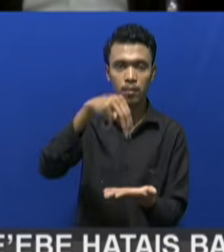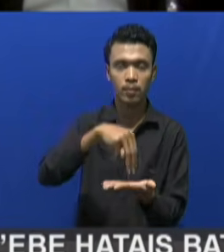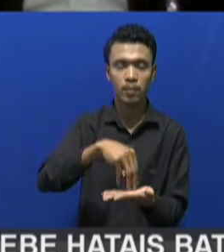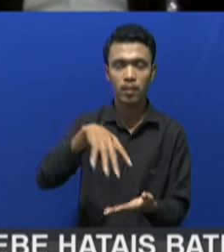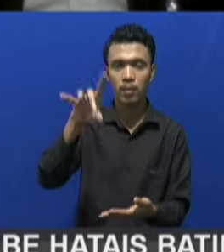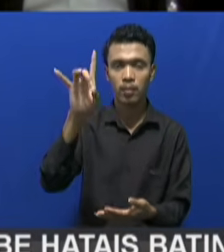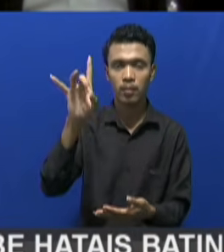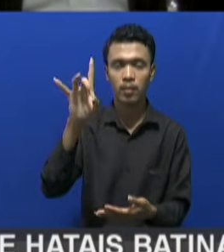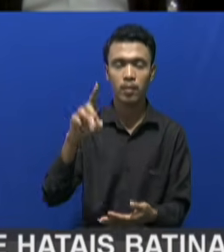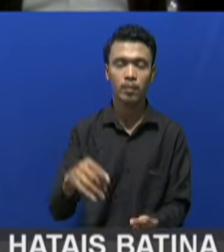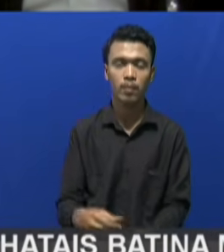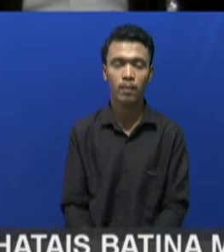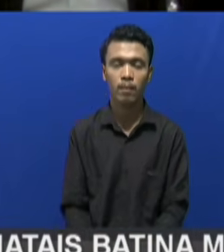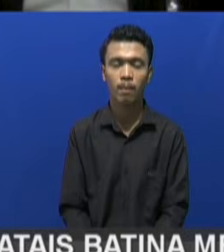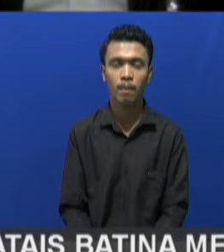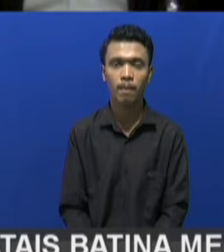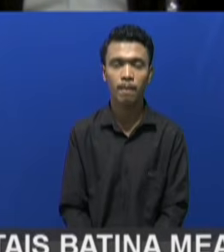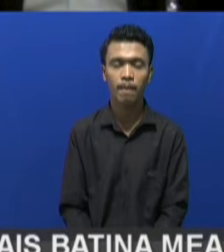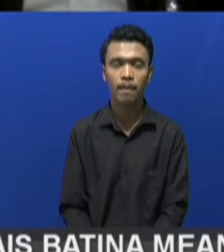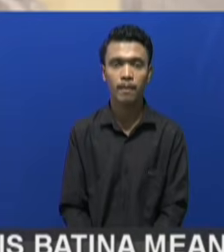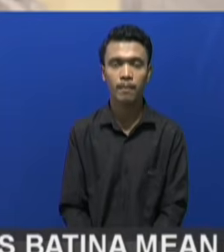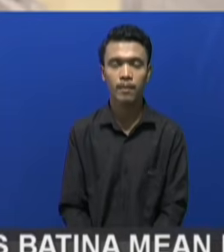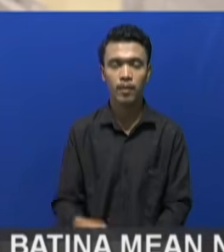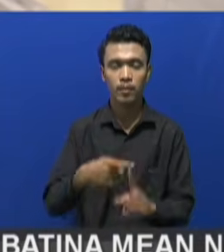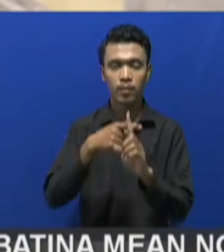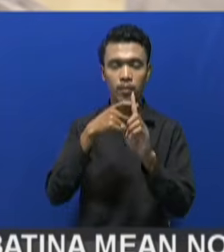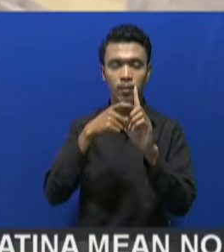14.008 pessoas. Usi tutor,